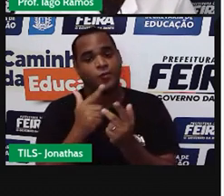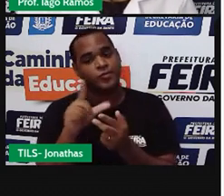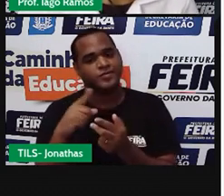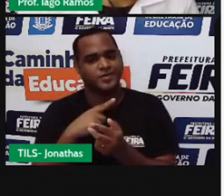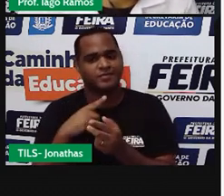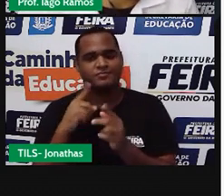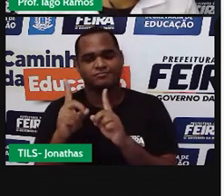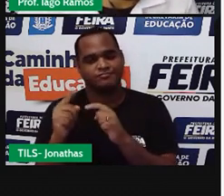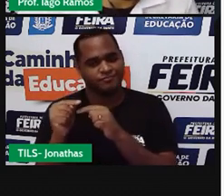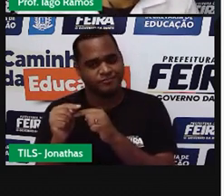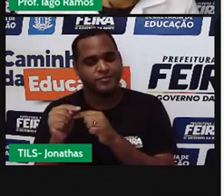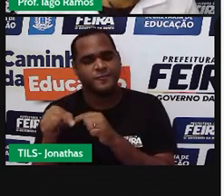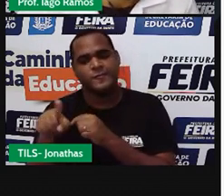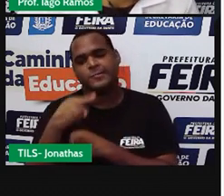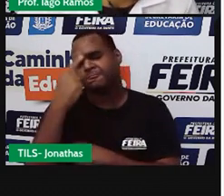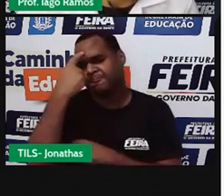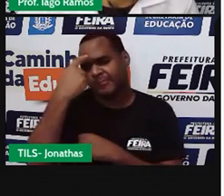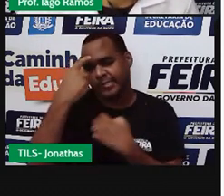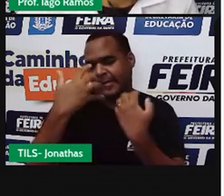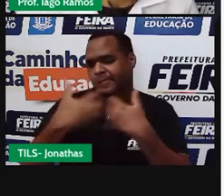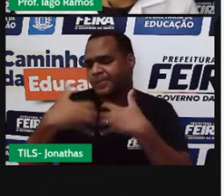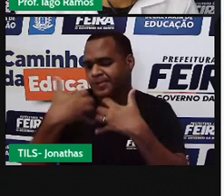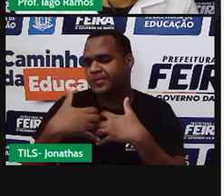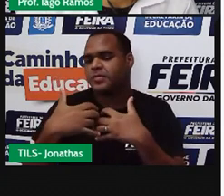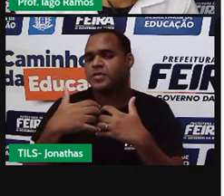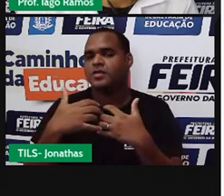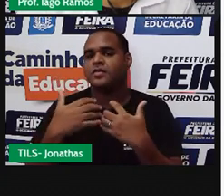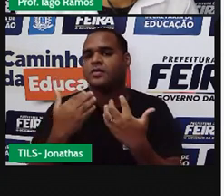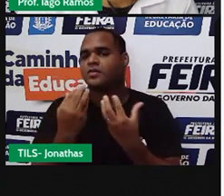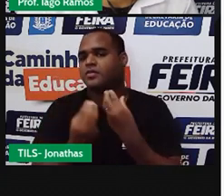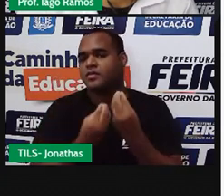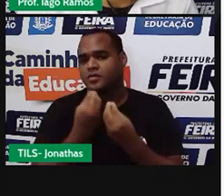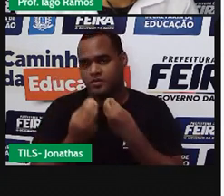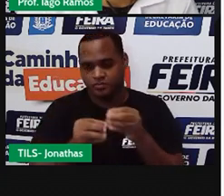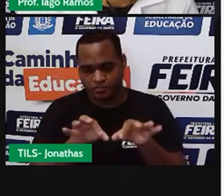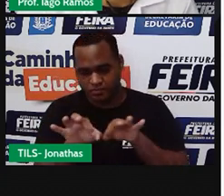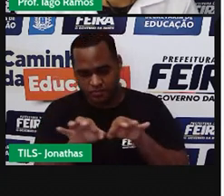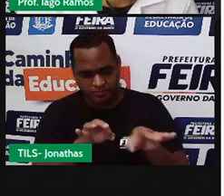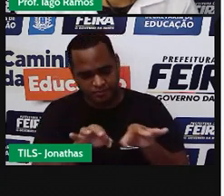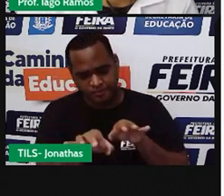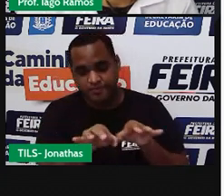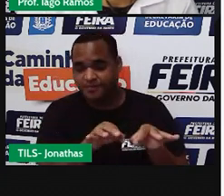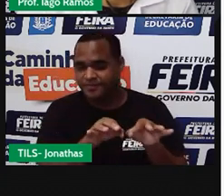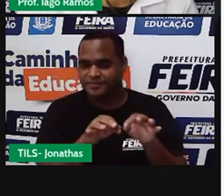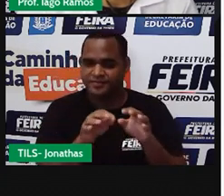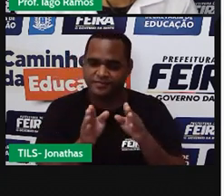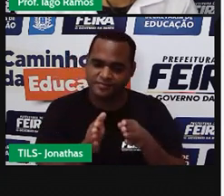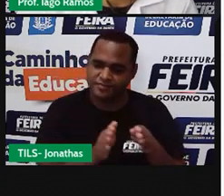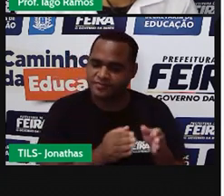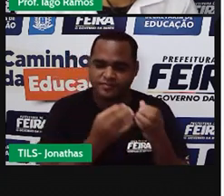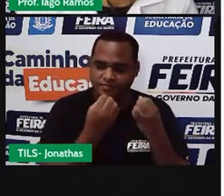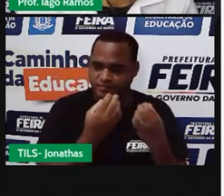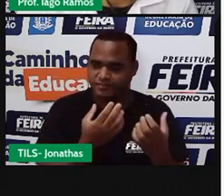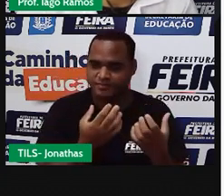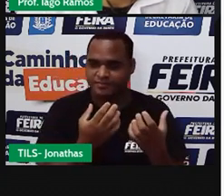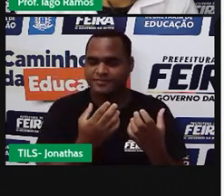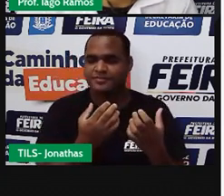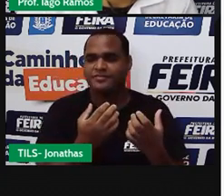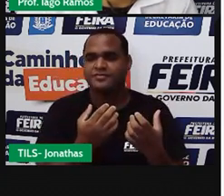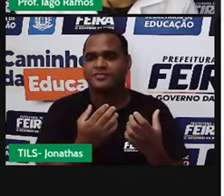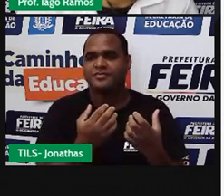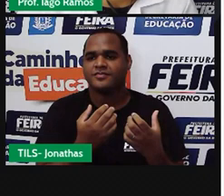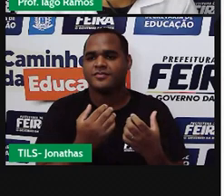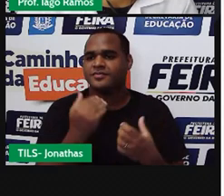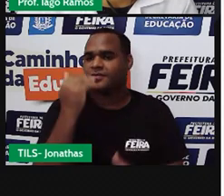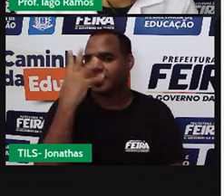aí você vai pensar enquanto isso eu estou organizando aqui para ficar bonitinho